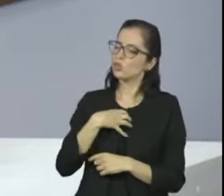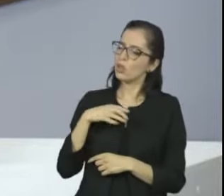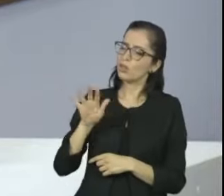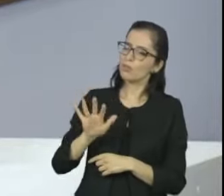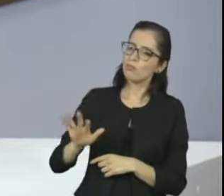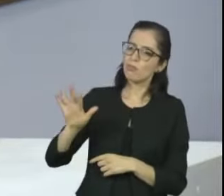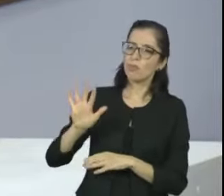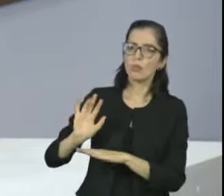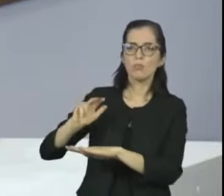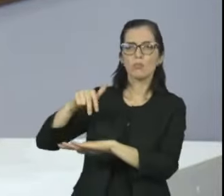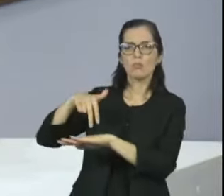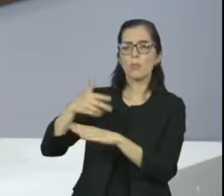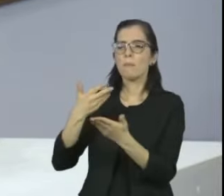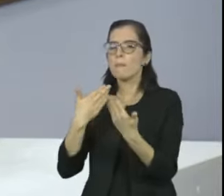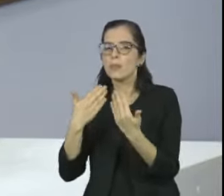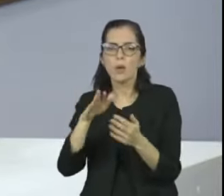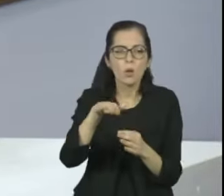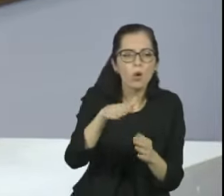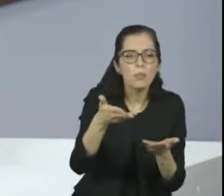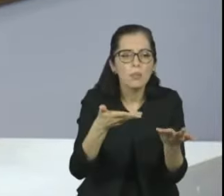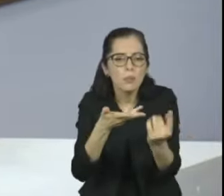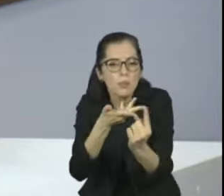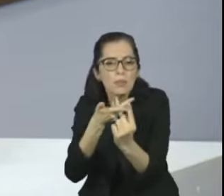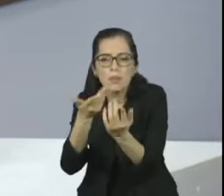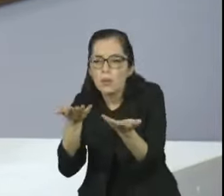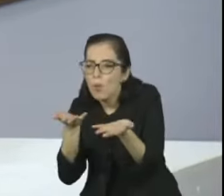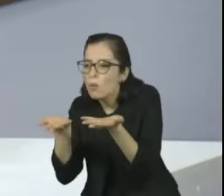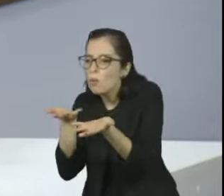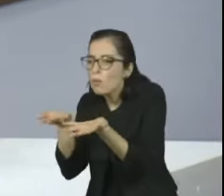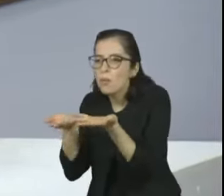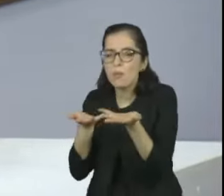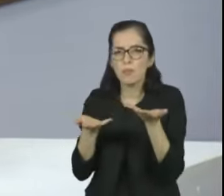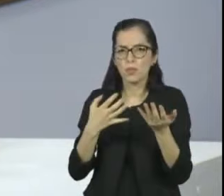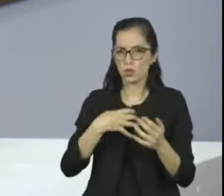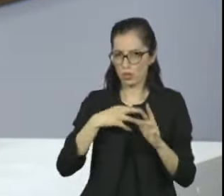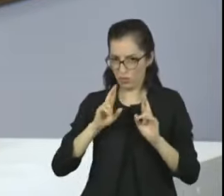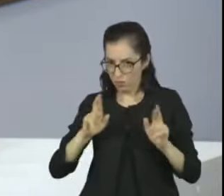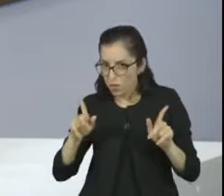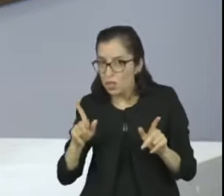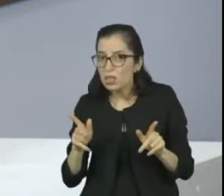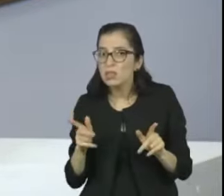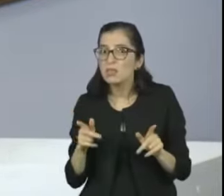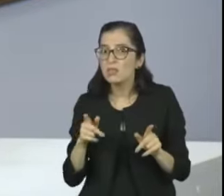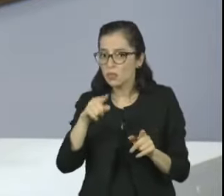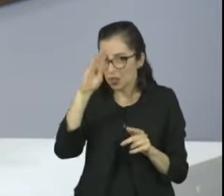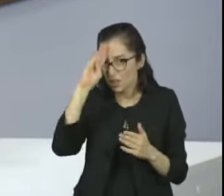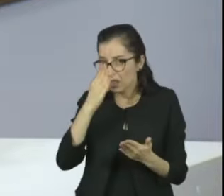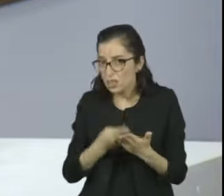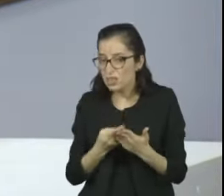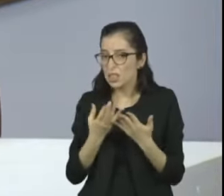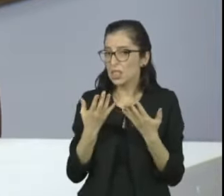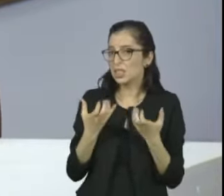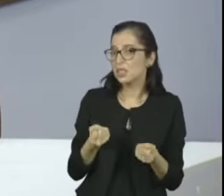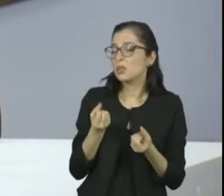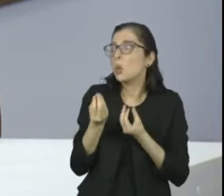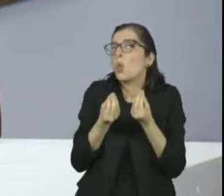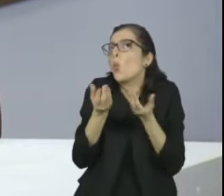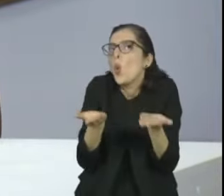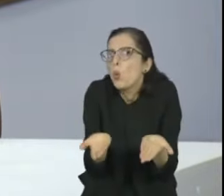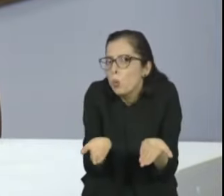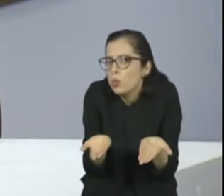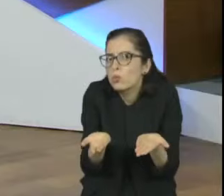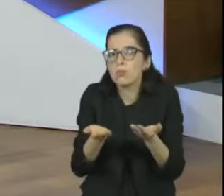diferentes mais atrativas para trazer esse pincel cada vez mais antenado e cada vez mais crítico